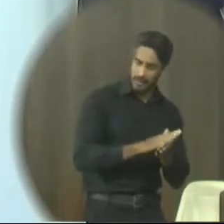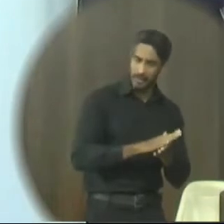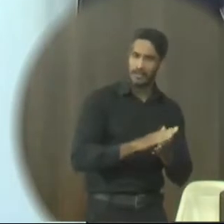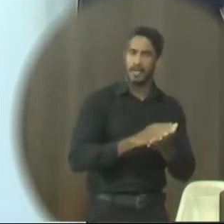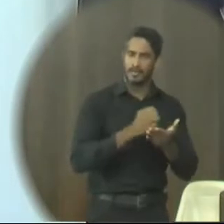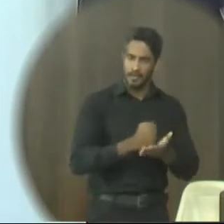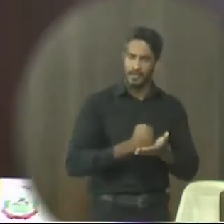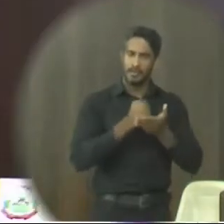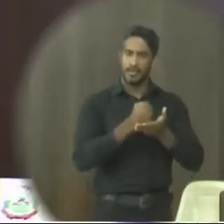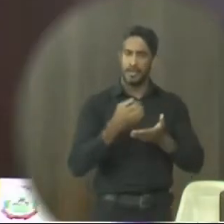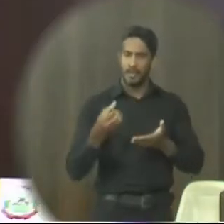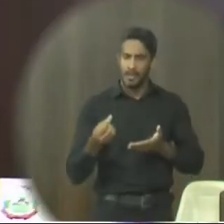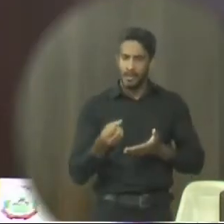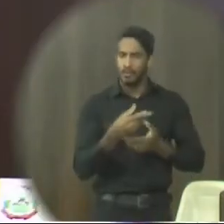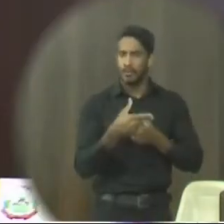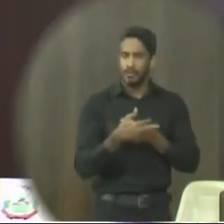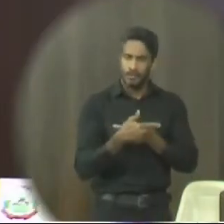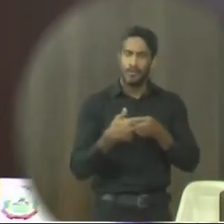sustentar inovações